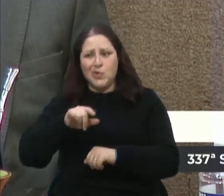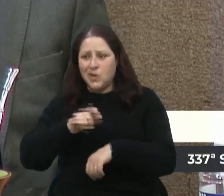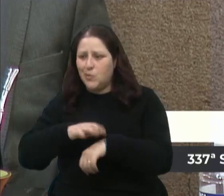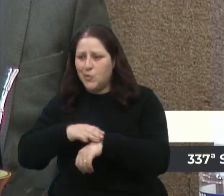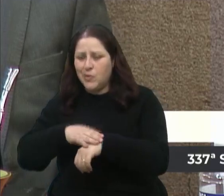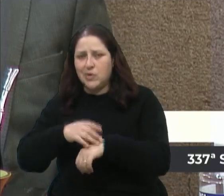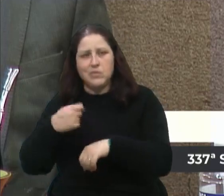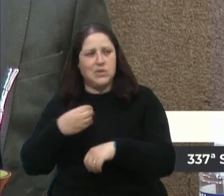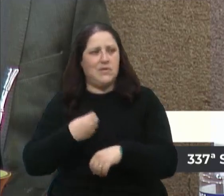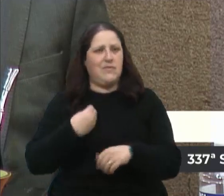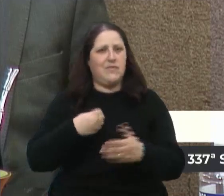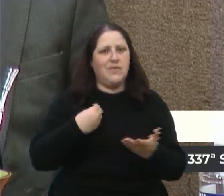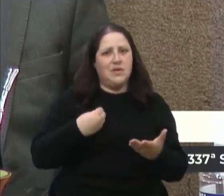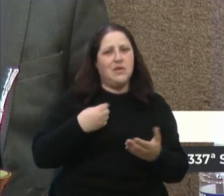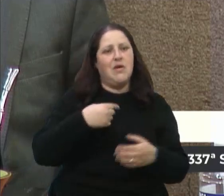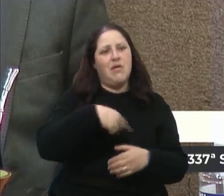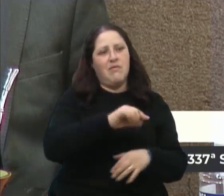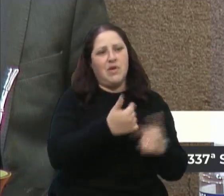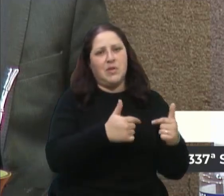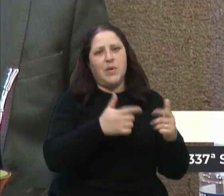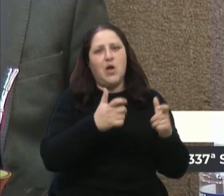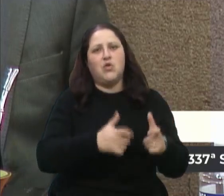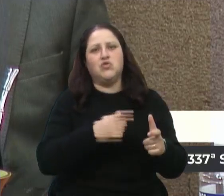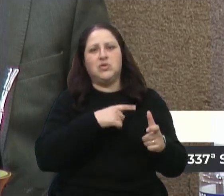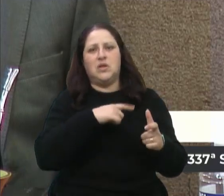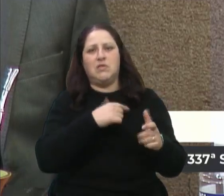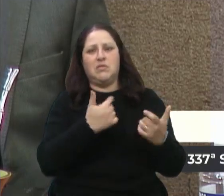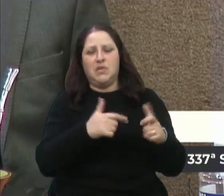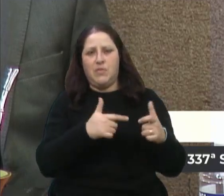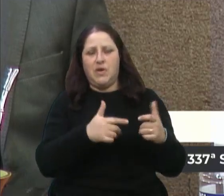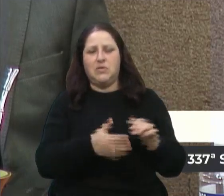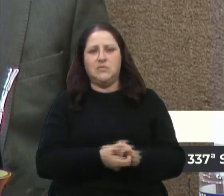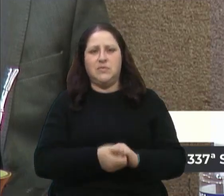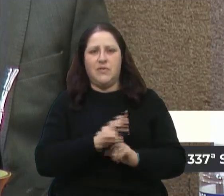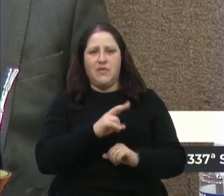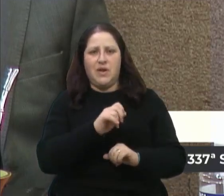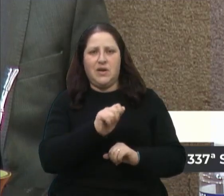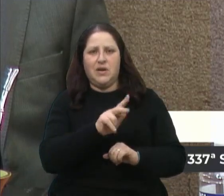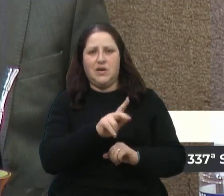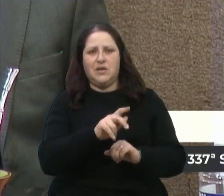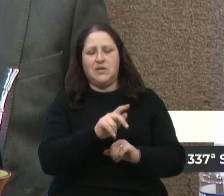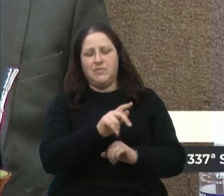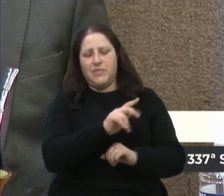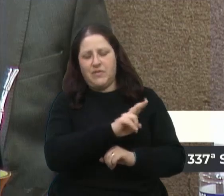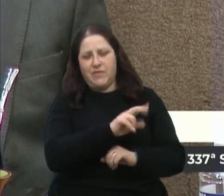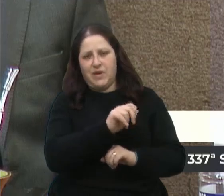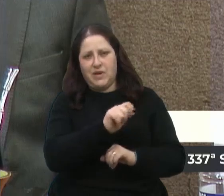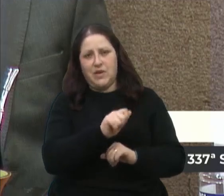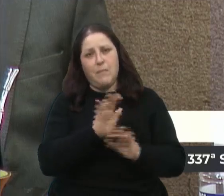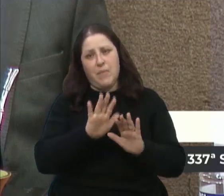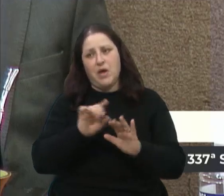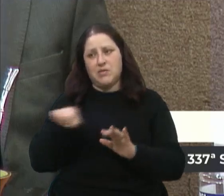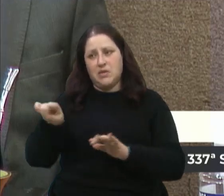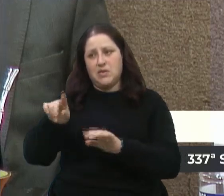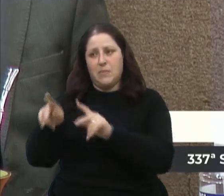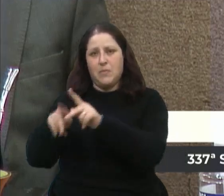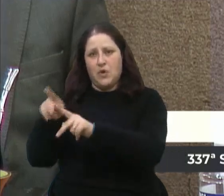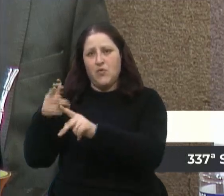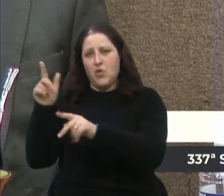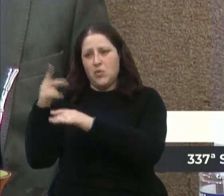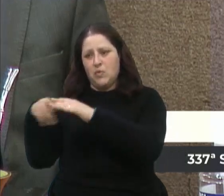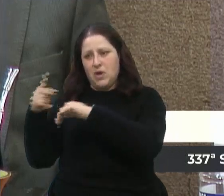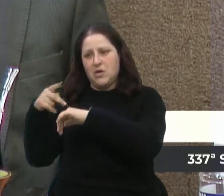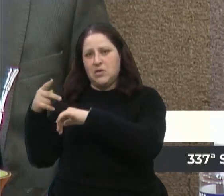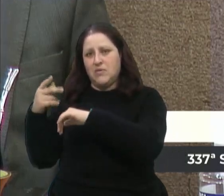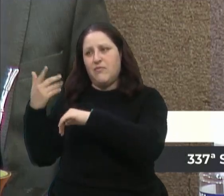E ele tem que viver. Ele vai trabalhar onde tem emprego. Não, mas esses aí, com todo respeito, esse povo que vem de fora, que